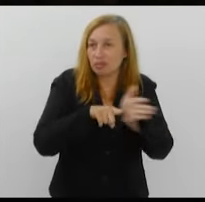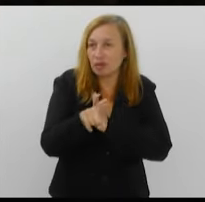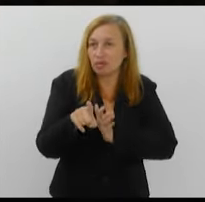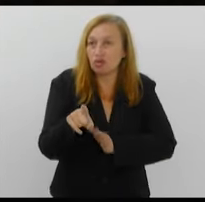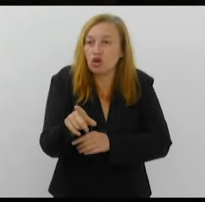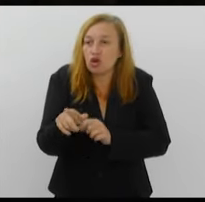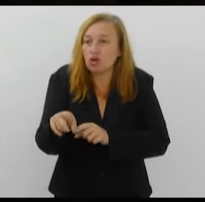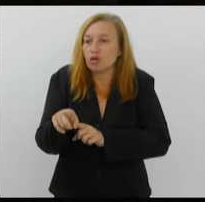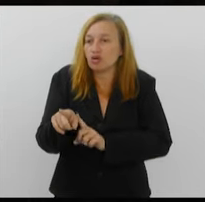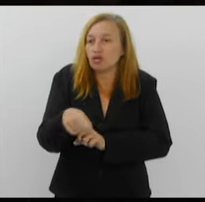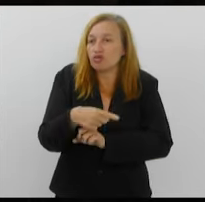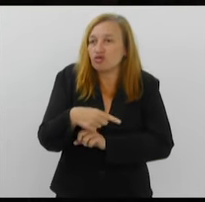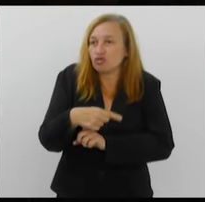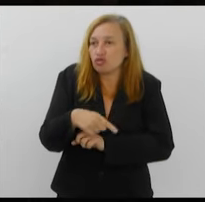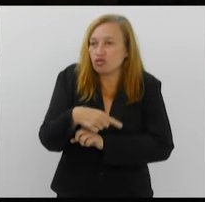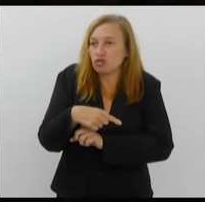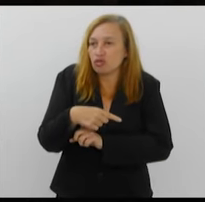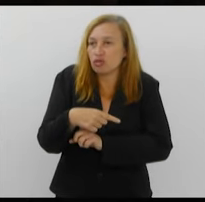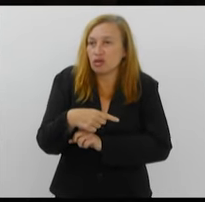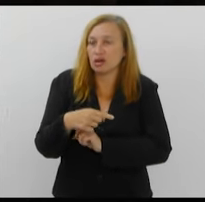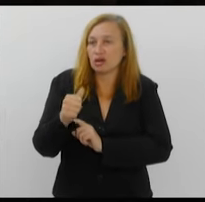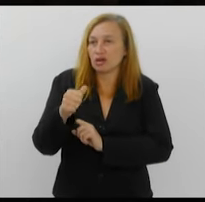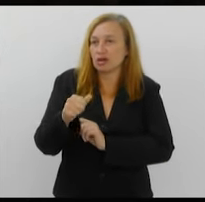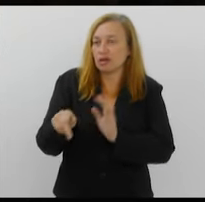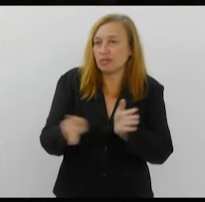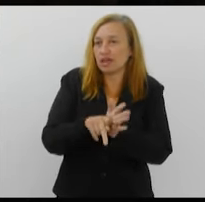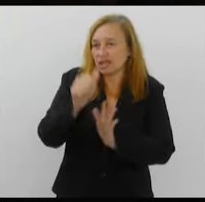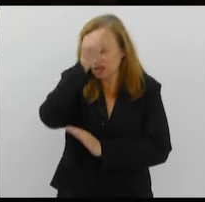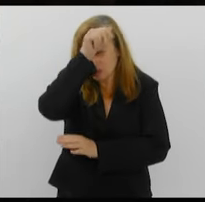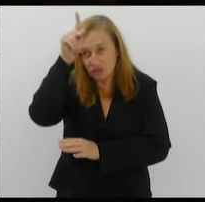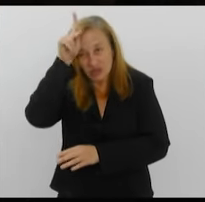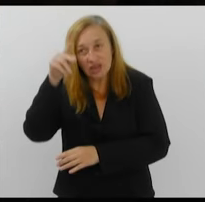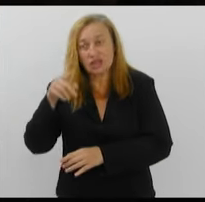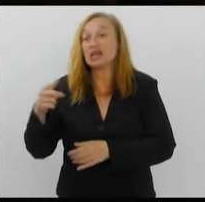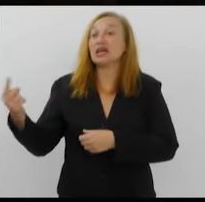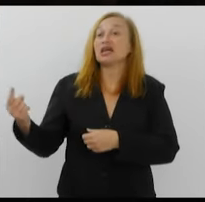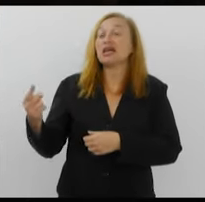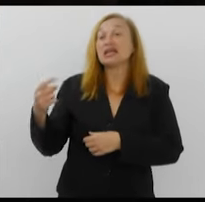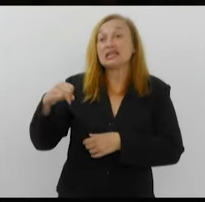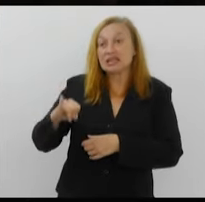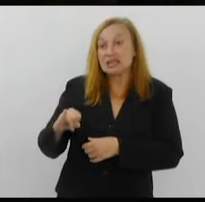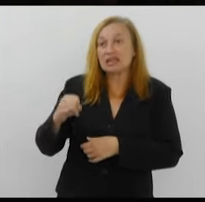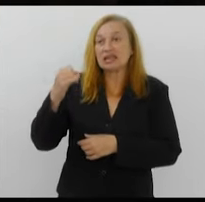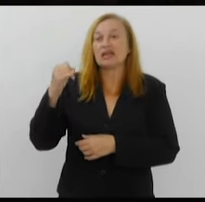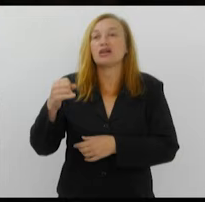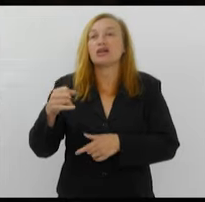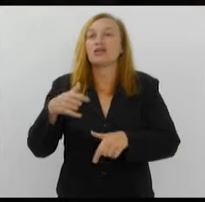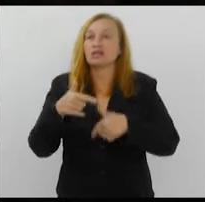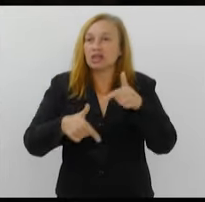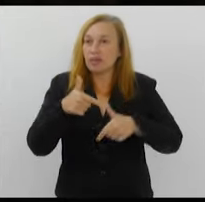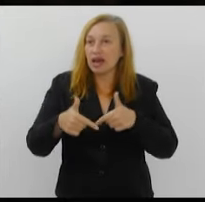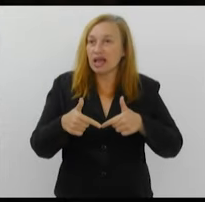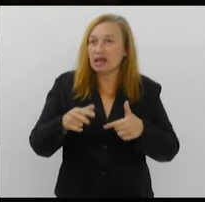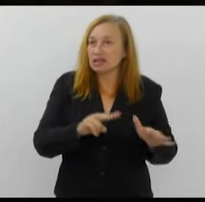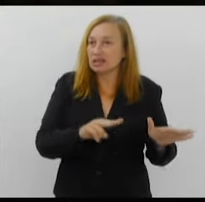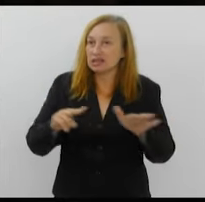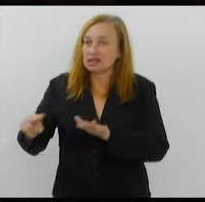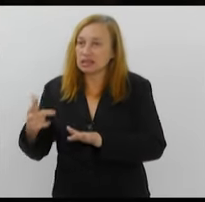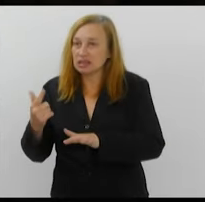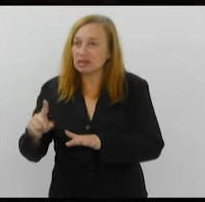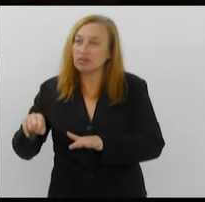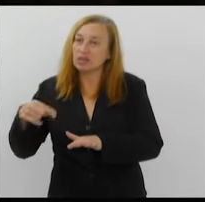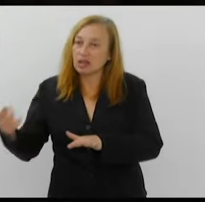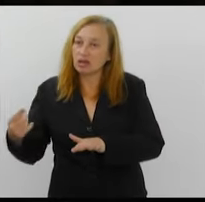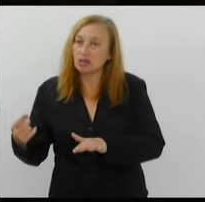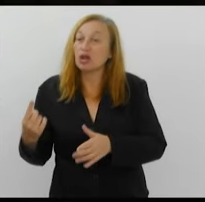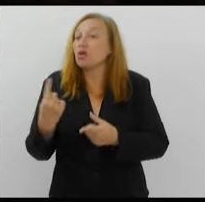cachorrinho do prefeito, que possa responder na próxima semana, se vier trabalhar: por que que o prefeito não toma parte